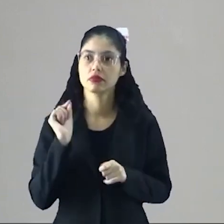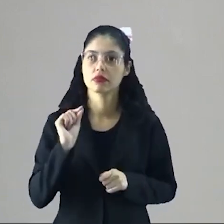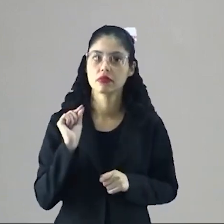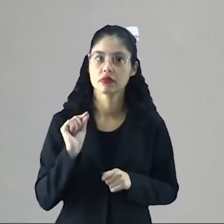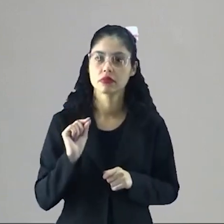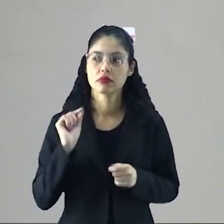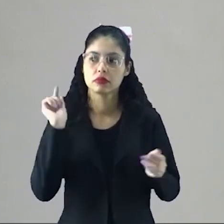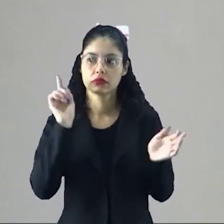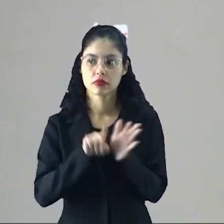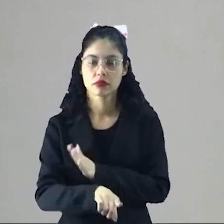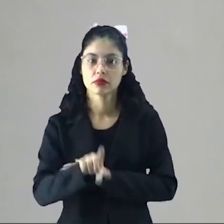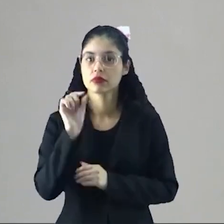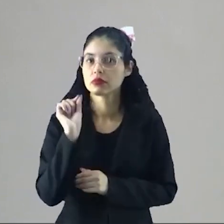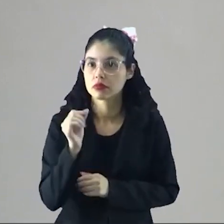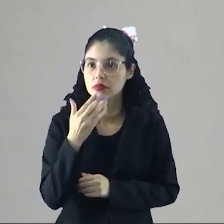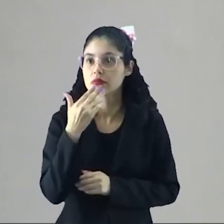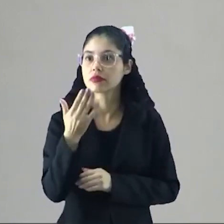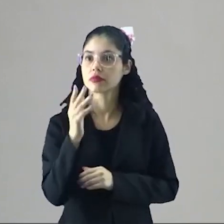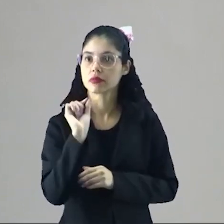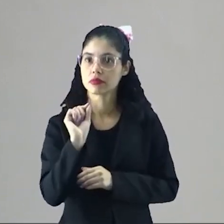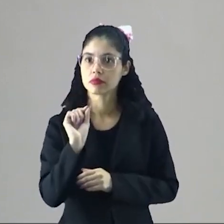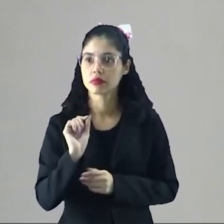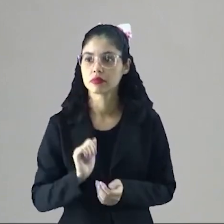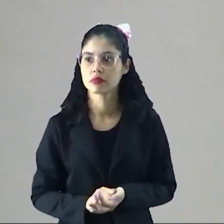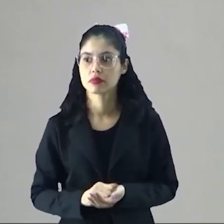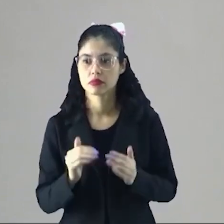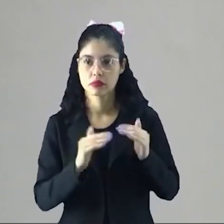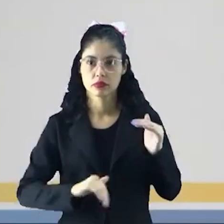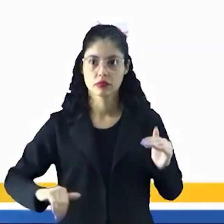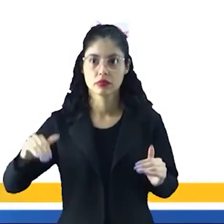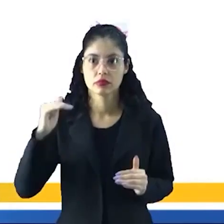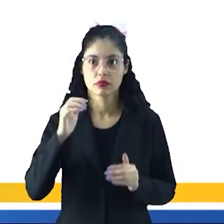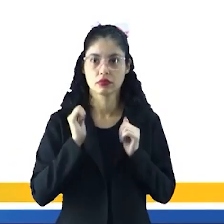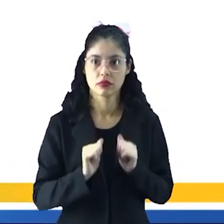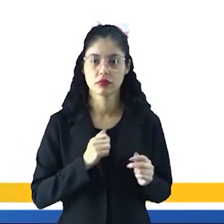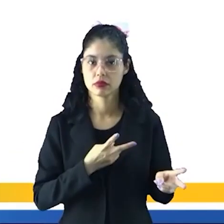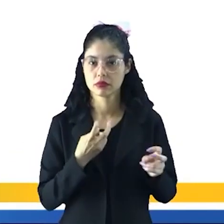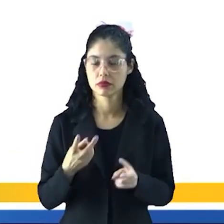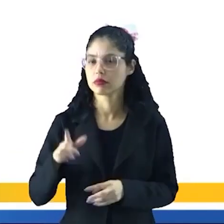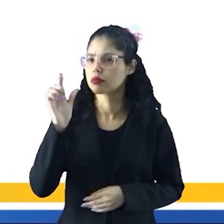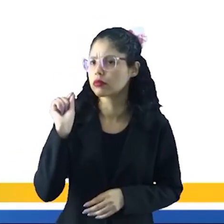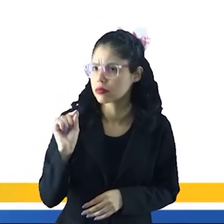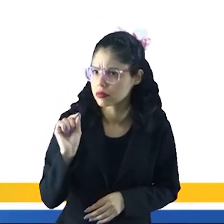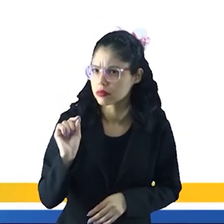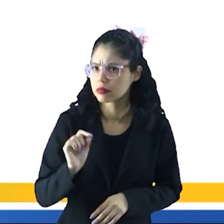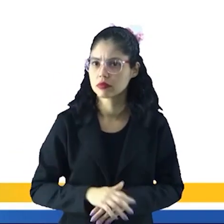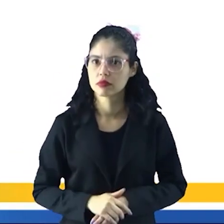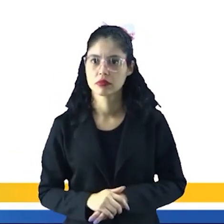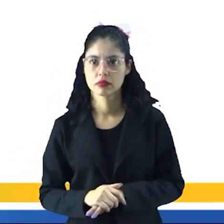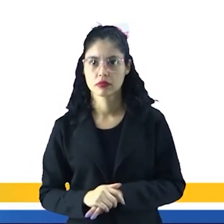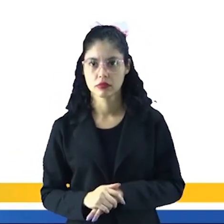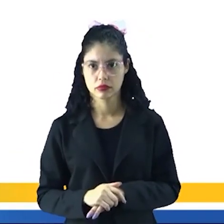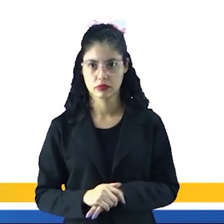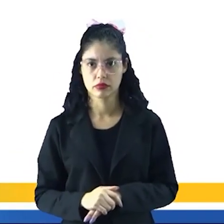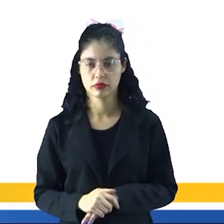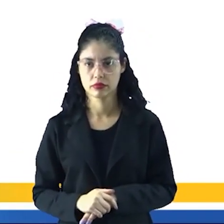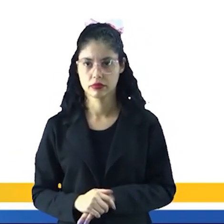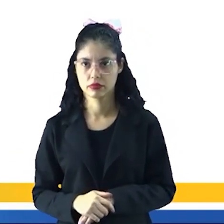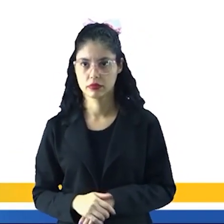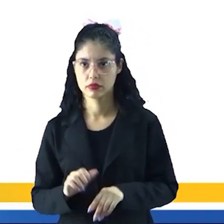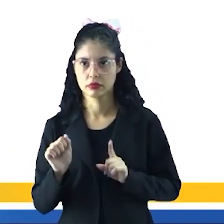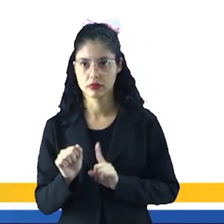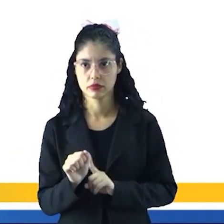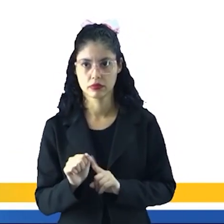obras. E a questão justamente vai pedir isso, ele vai dizer, nas obras acima, podemos perceber o quê? Então, vamos lá na